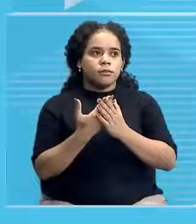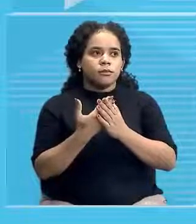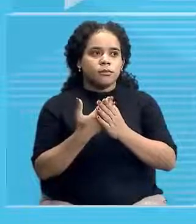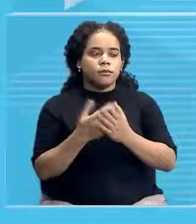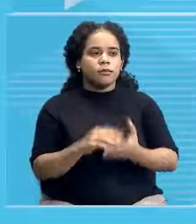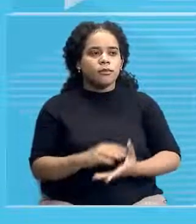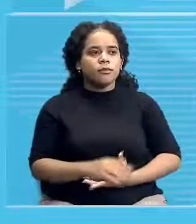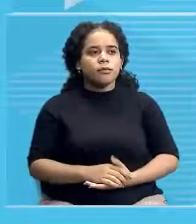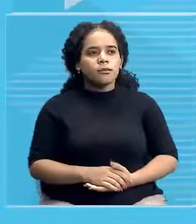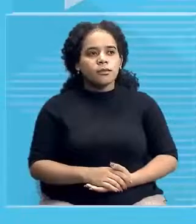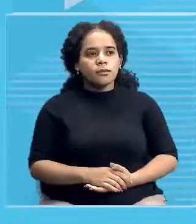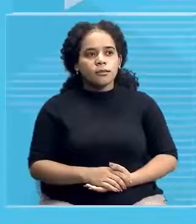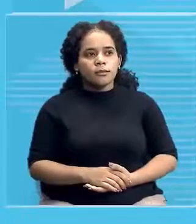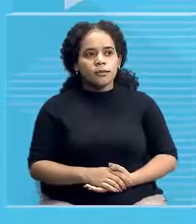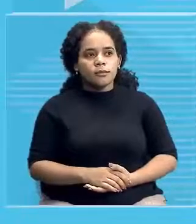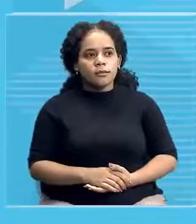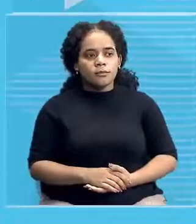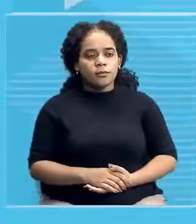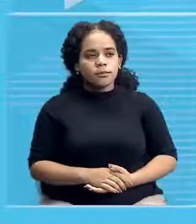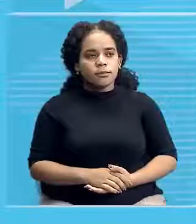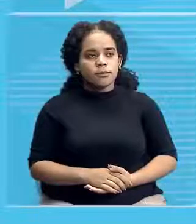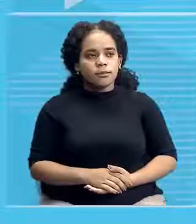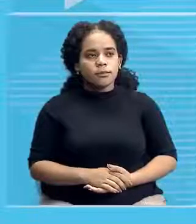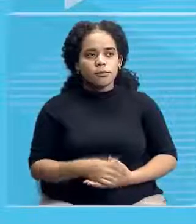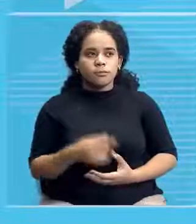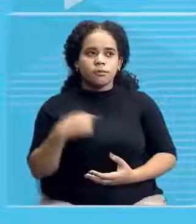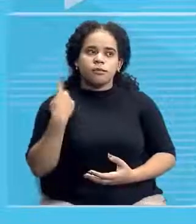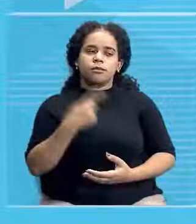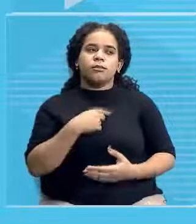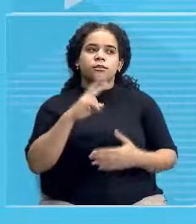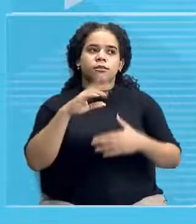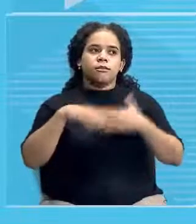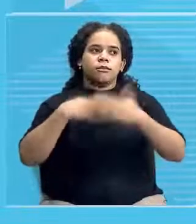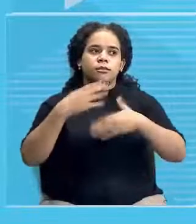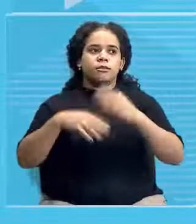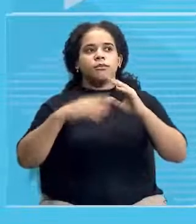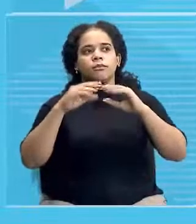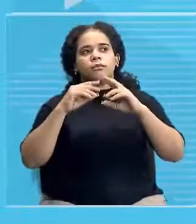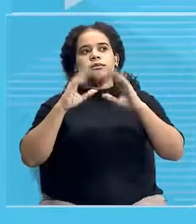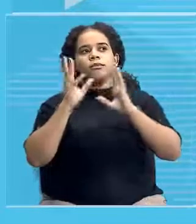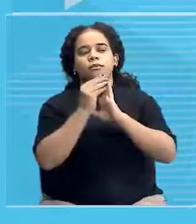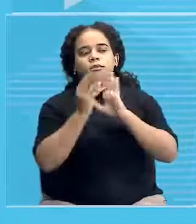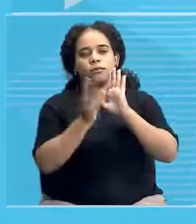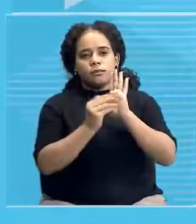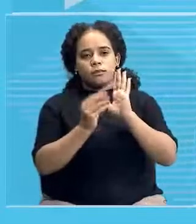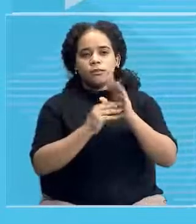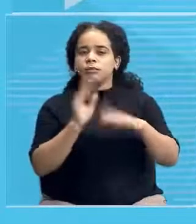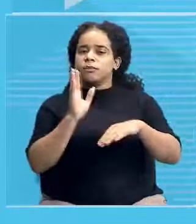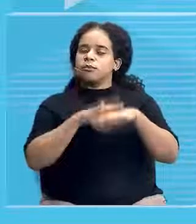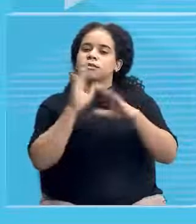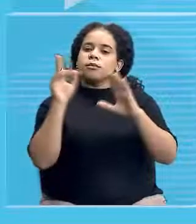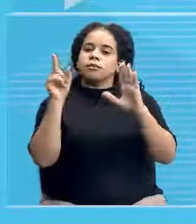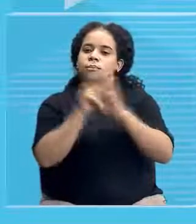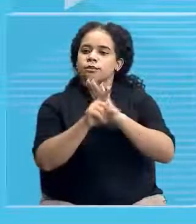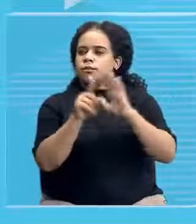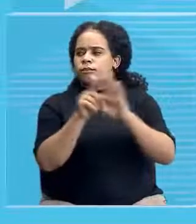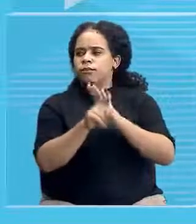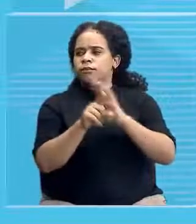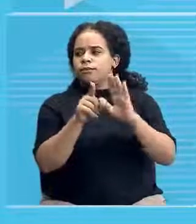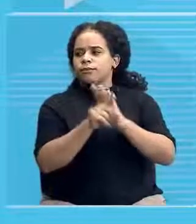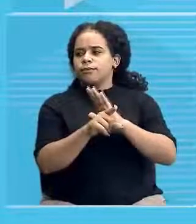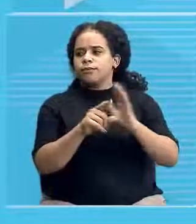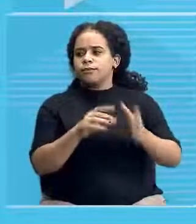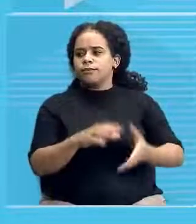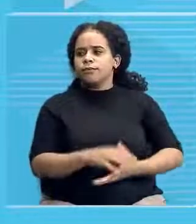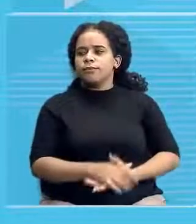olha, nós vamos avançar o assunto, mais questões, ok?